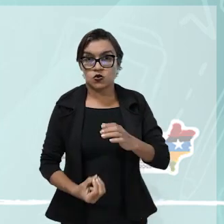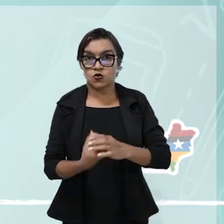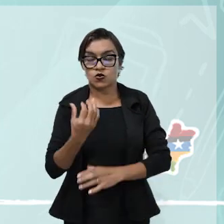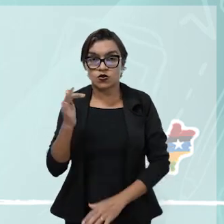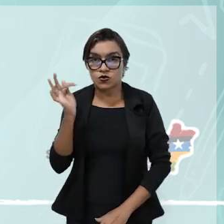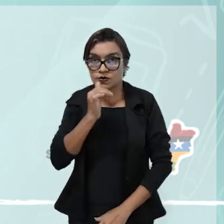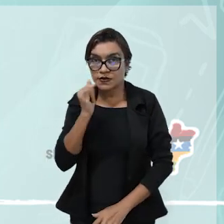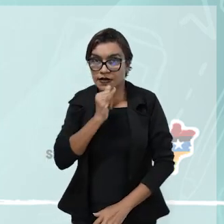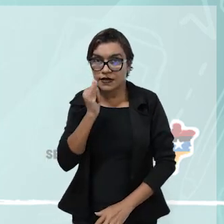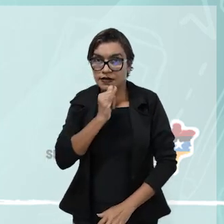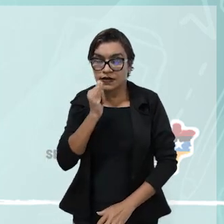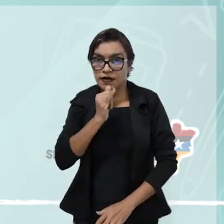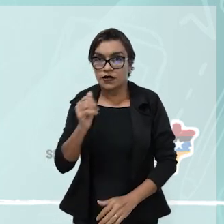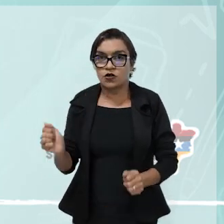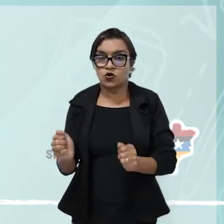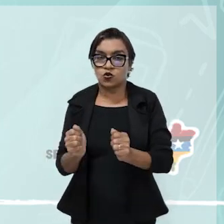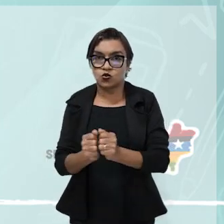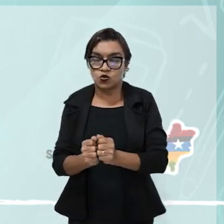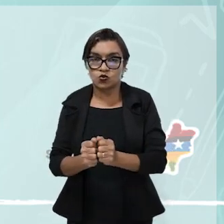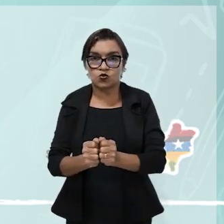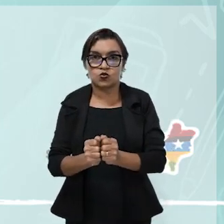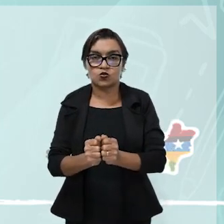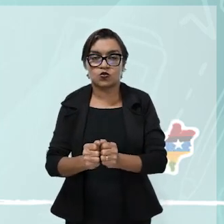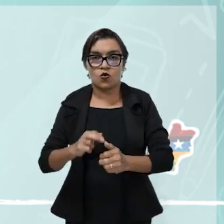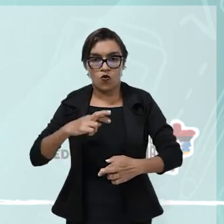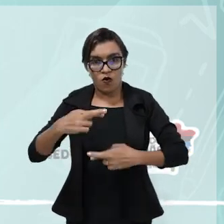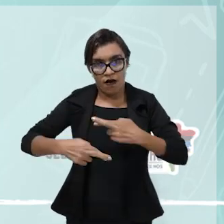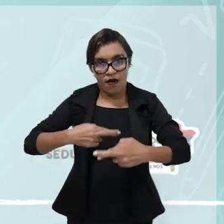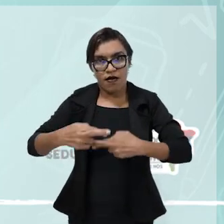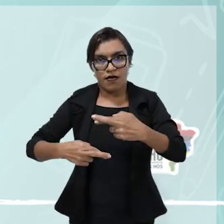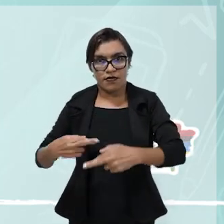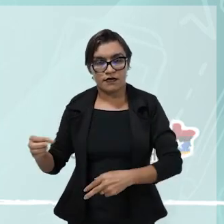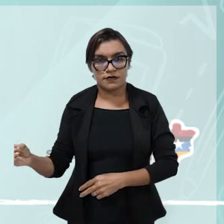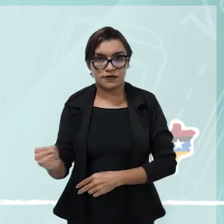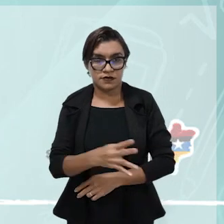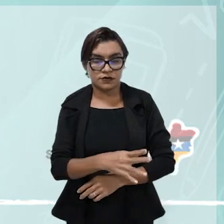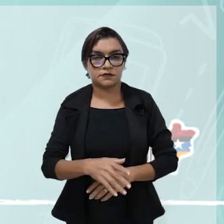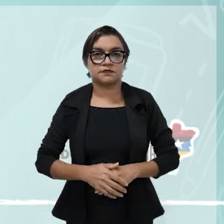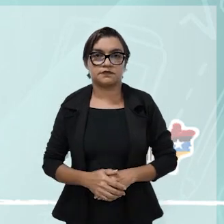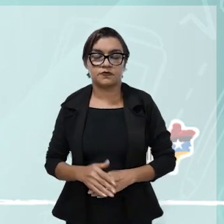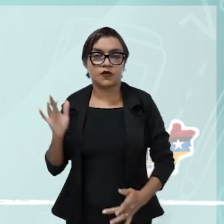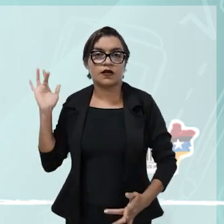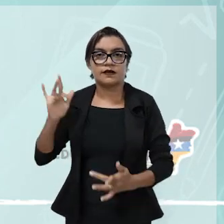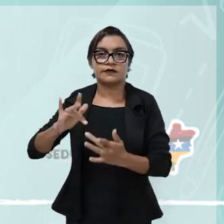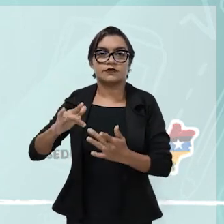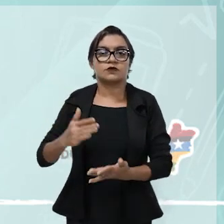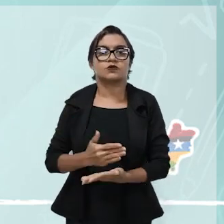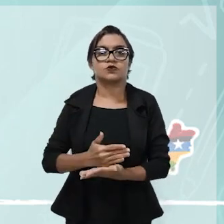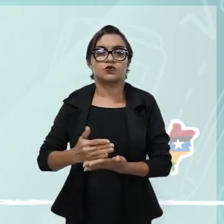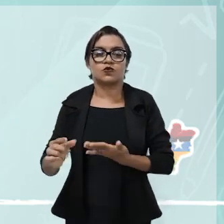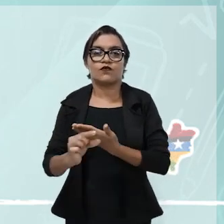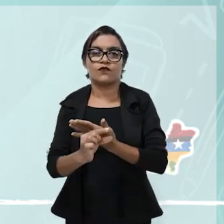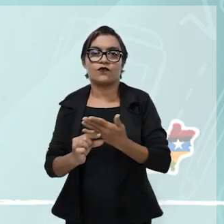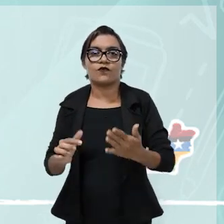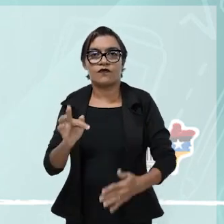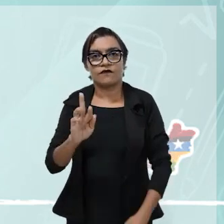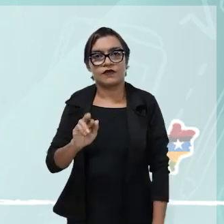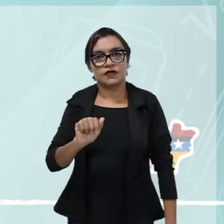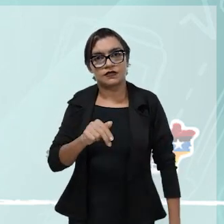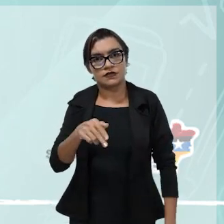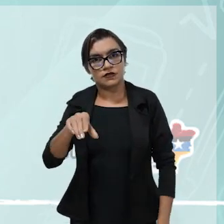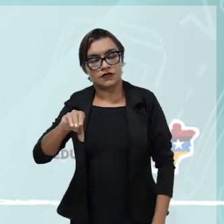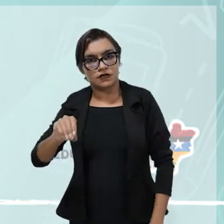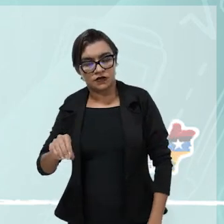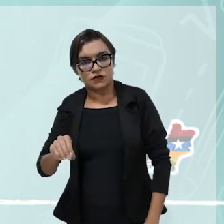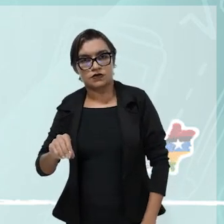movimento renascentista. Na literatura portuguesa, o classicismo tem início com a chegada do escritor português Francisco Sá de Miranda